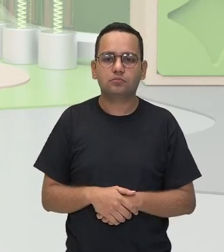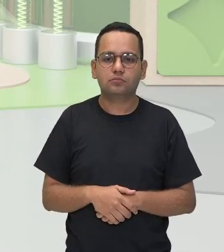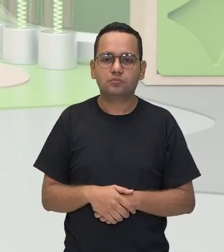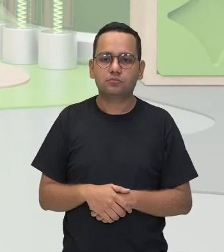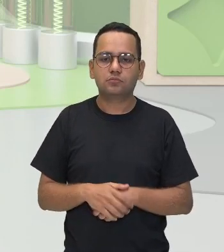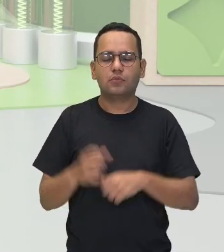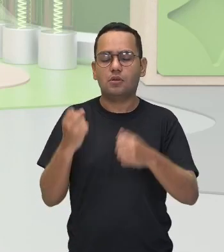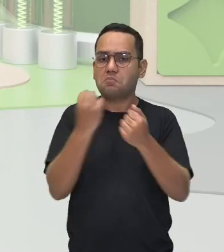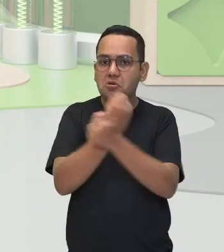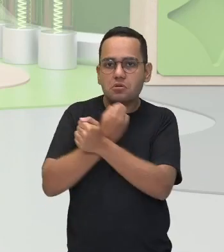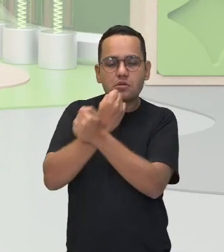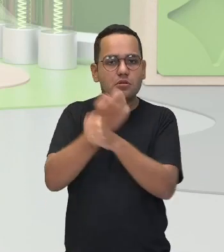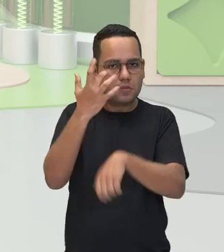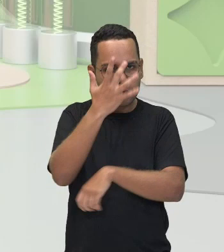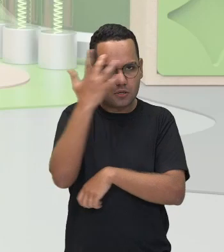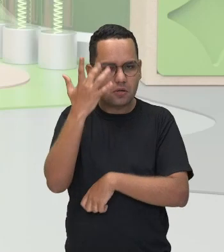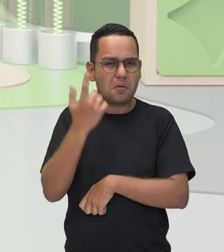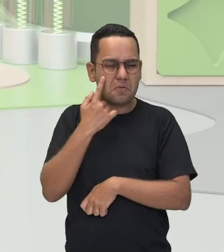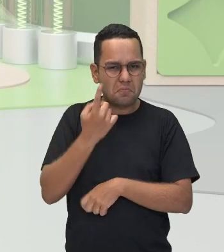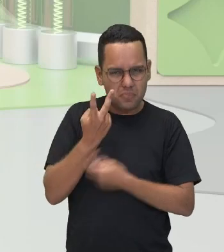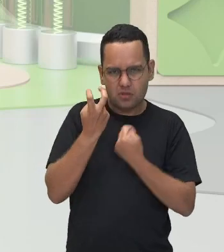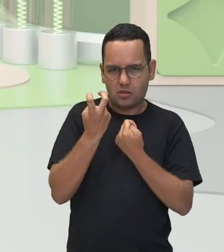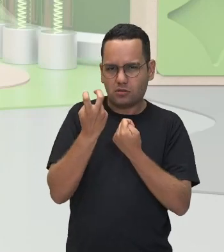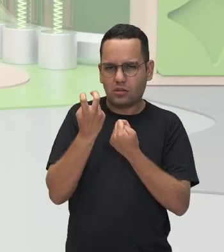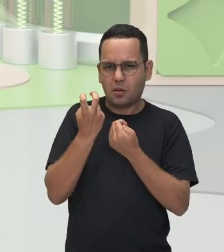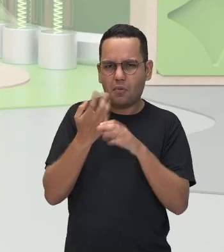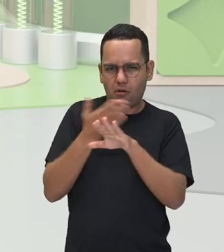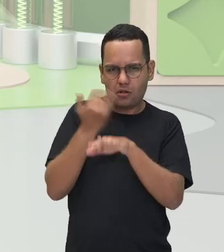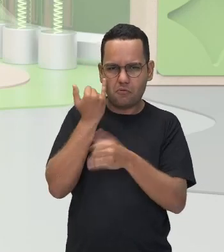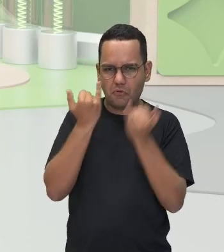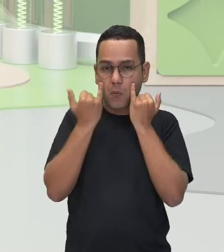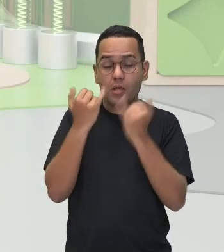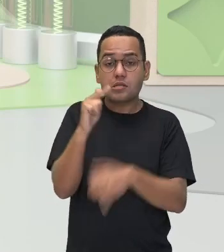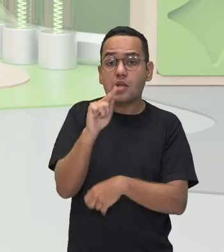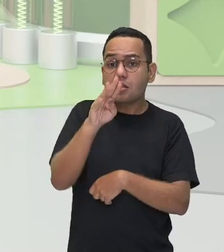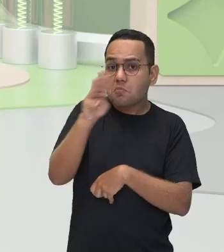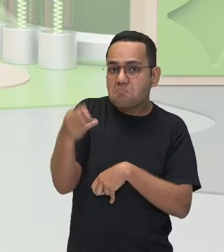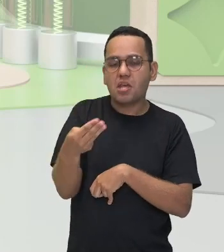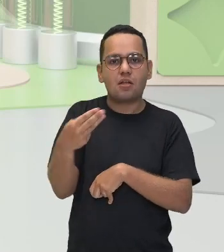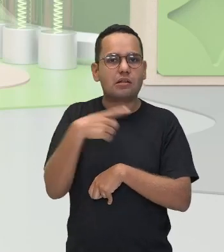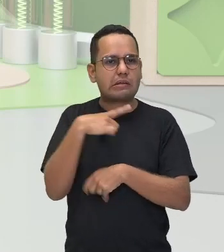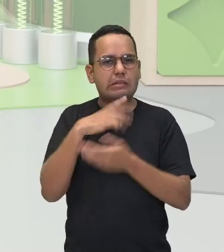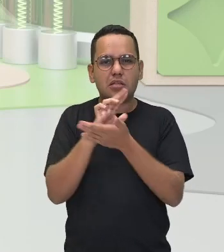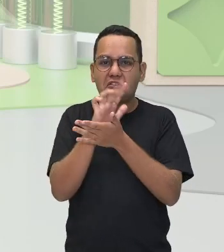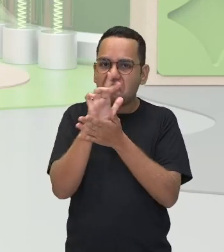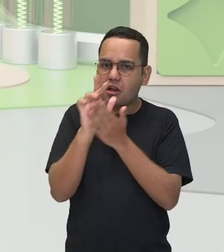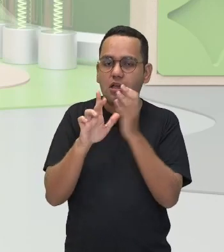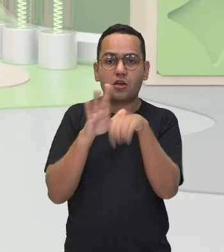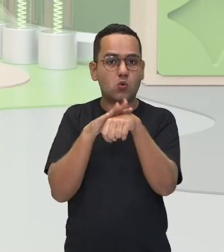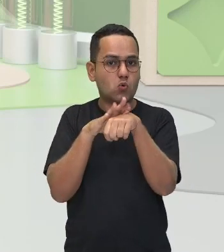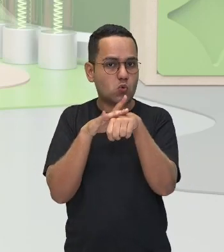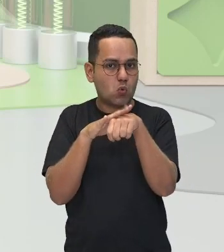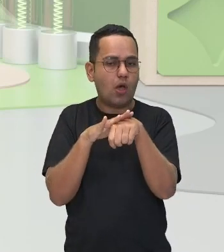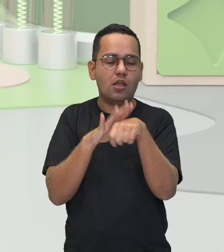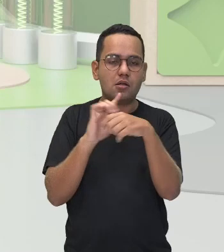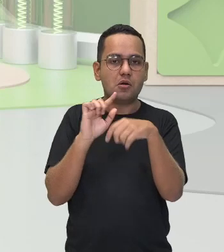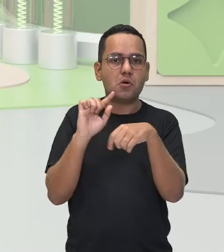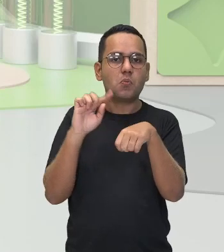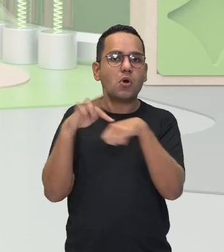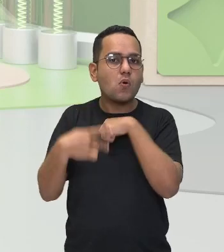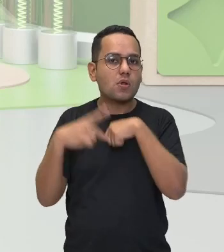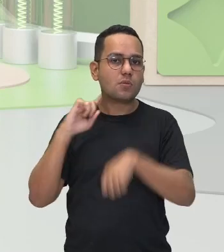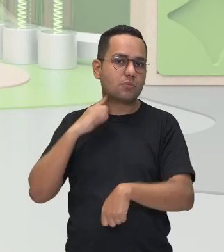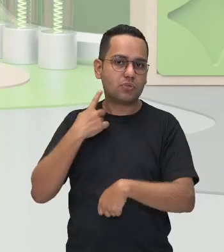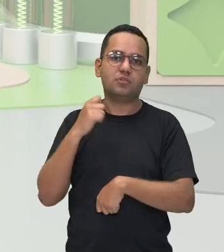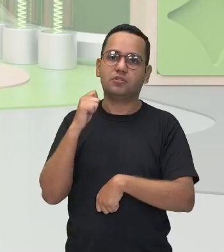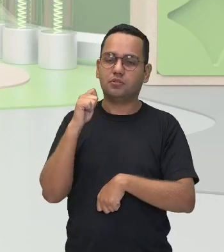7 milhões de pessoas, elas estão ali submetidas a várias doenças como consequências da poluição do ar.